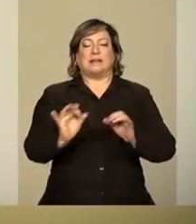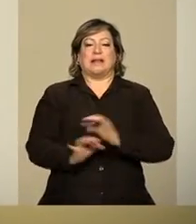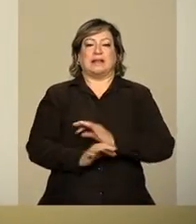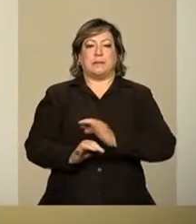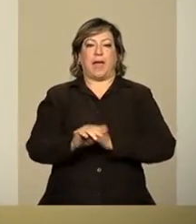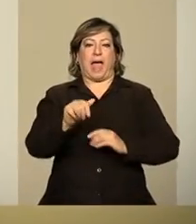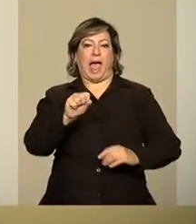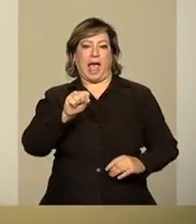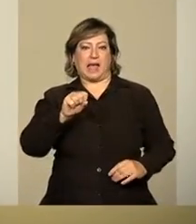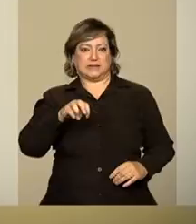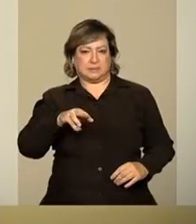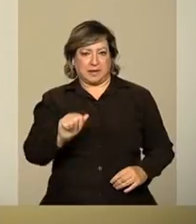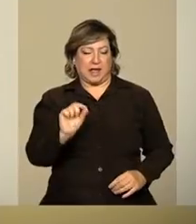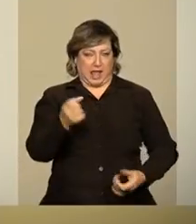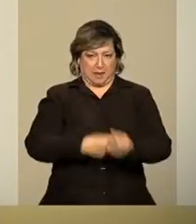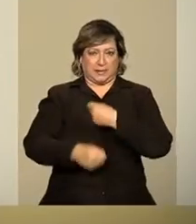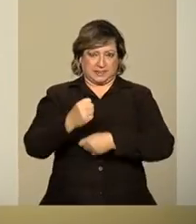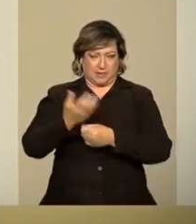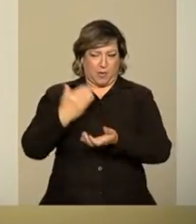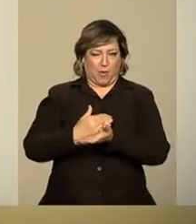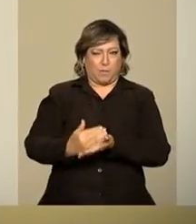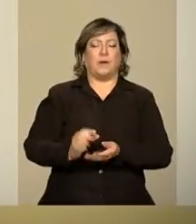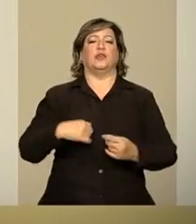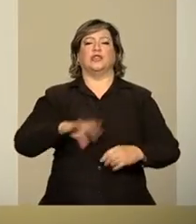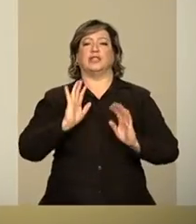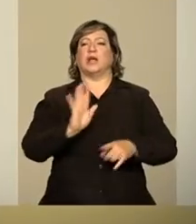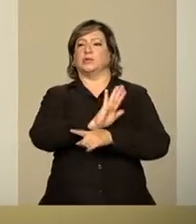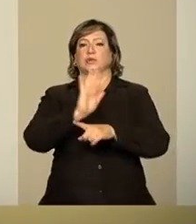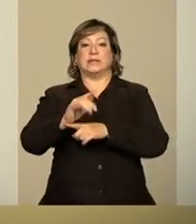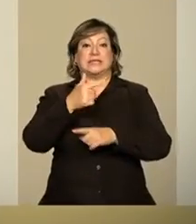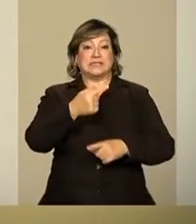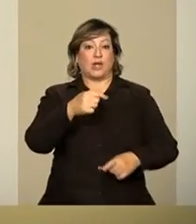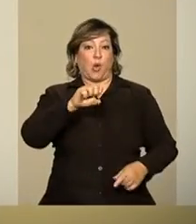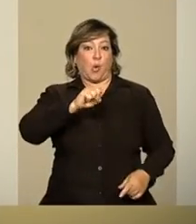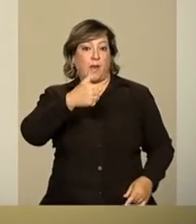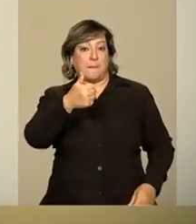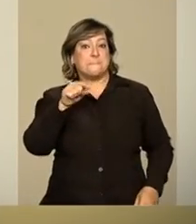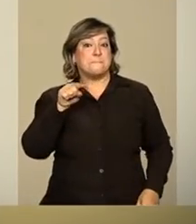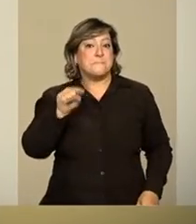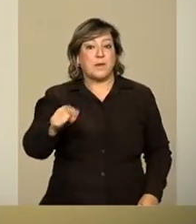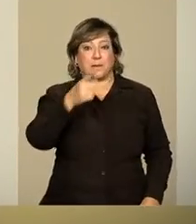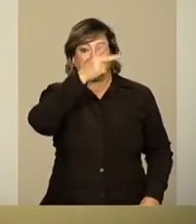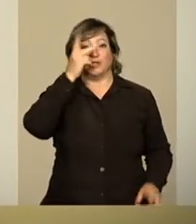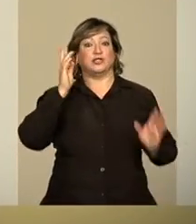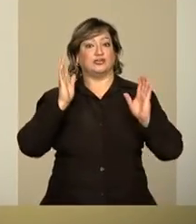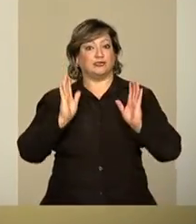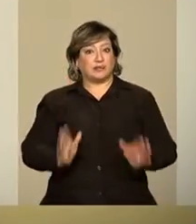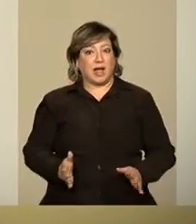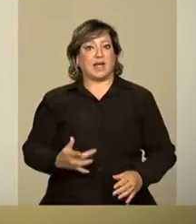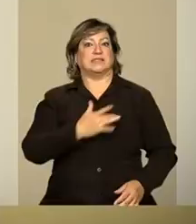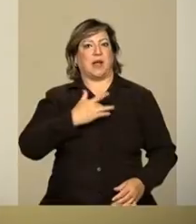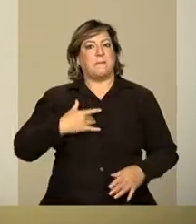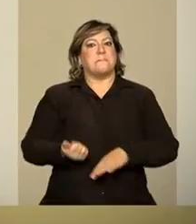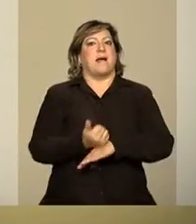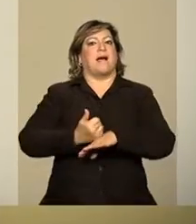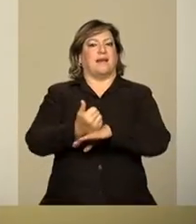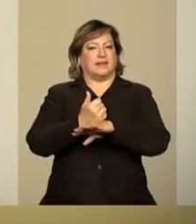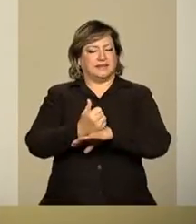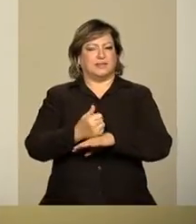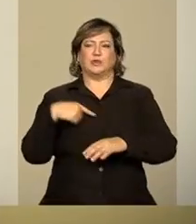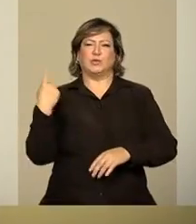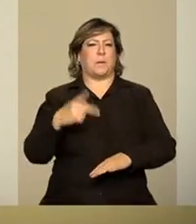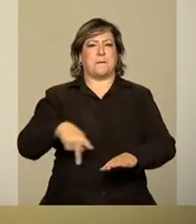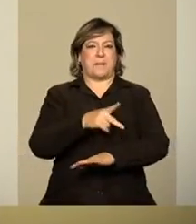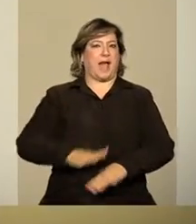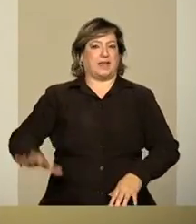tratamento da asma no ano passado nós já beneficiamos 781 a mil pessoas em todo o país você